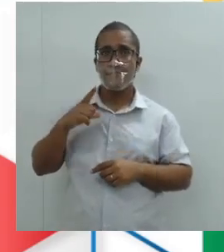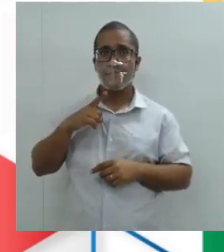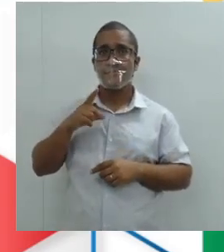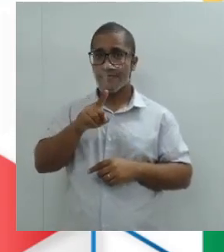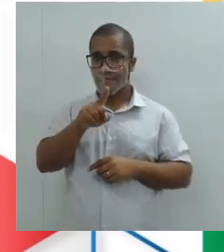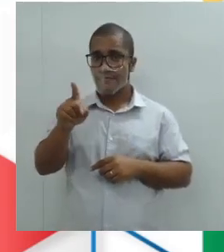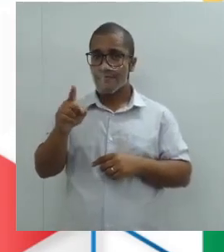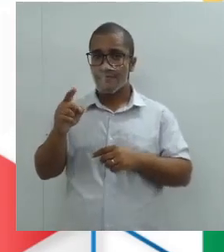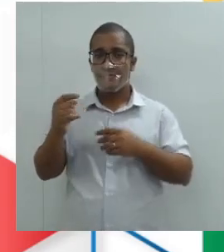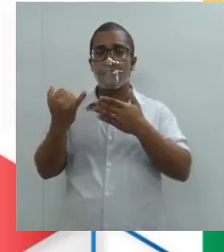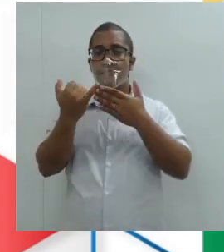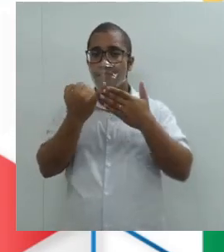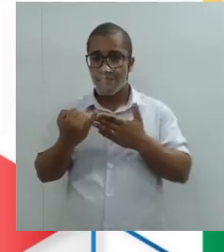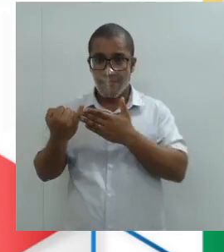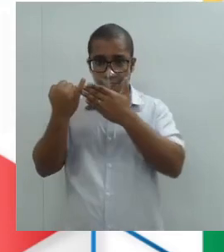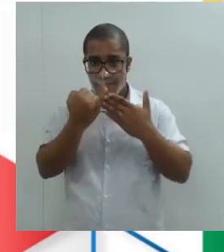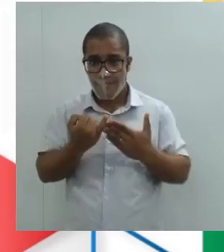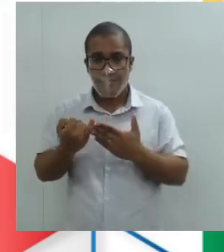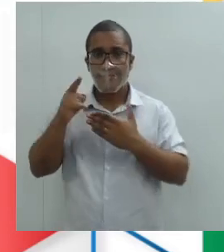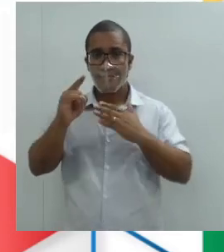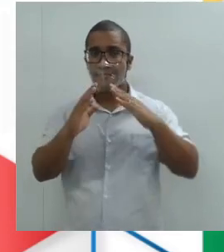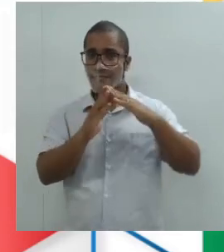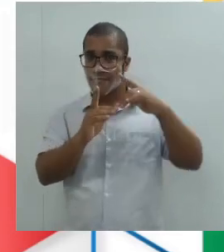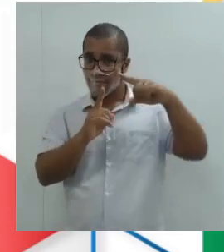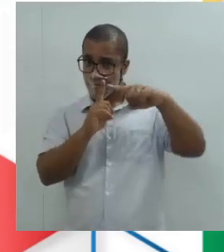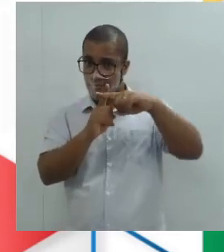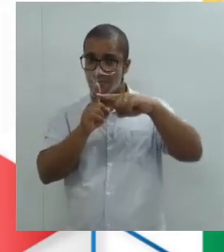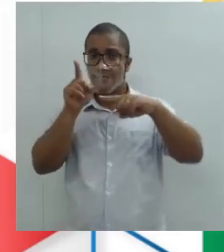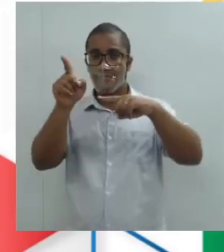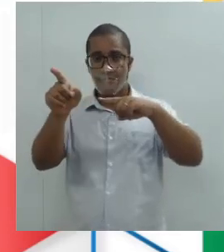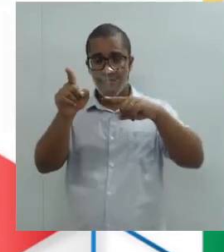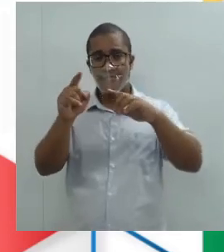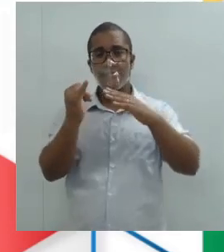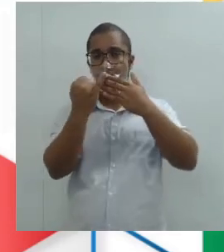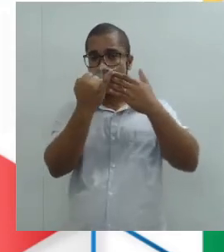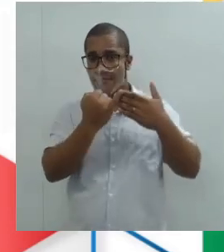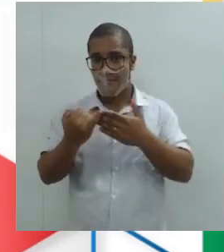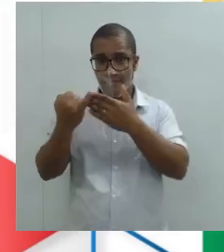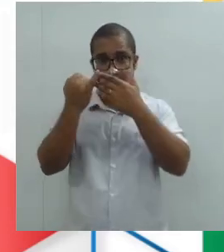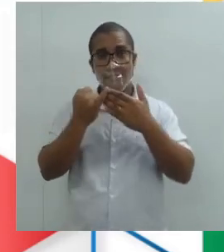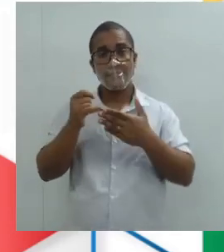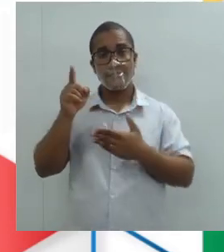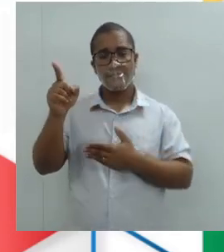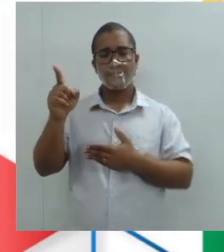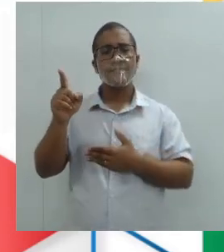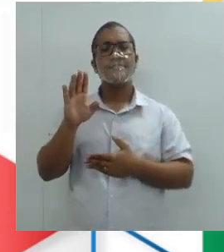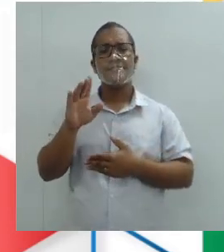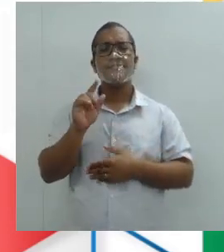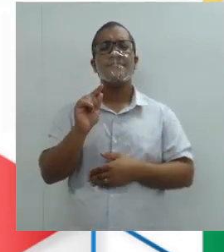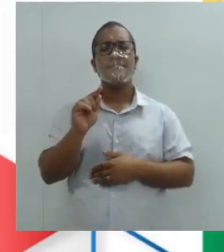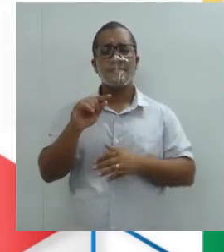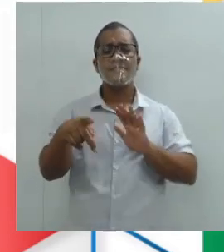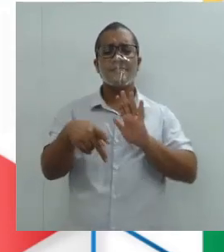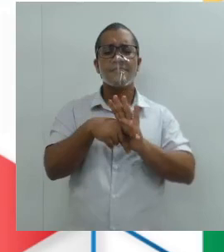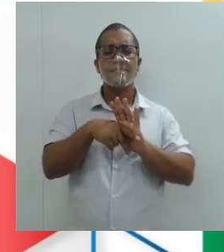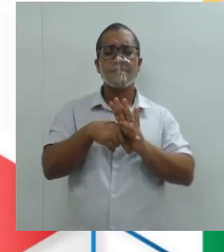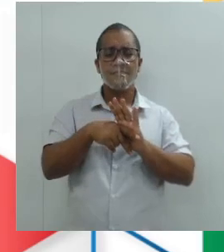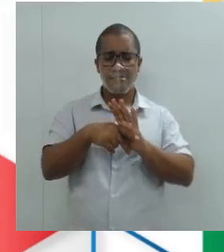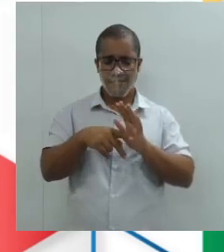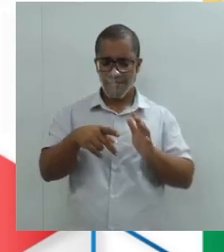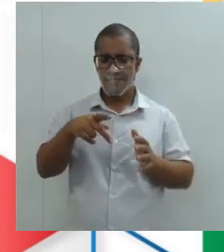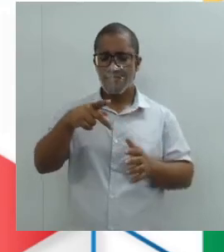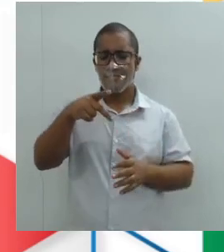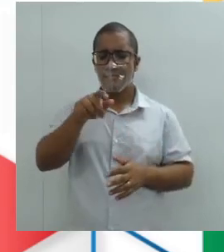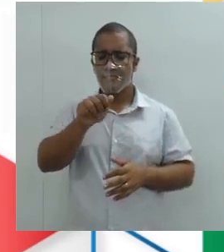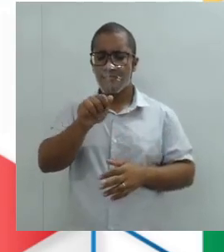de Igaraçu, a igreja maravilhosa ali do sítio histórico de Igaraçu. Mas o que é, né? O que é um patrimônio? Quando